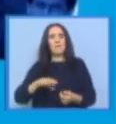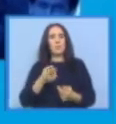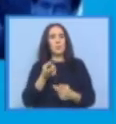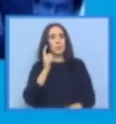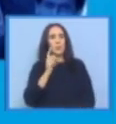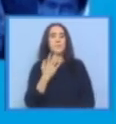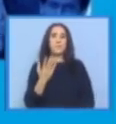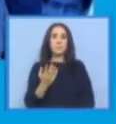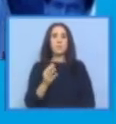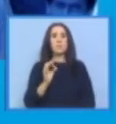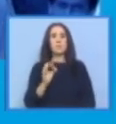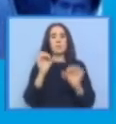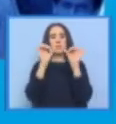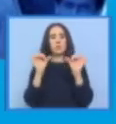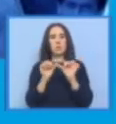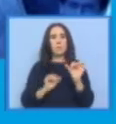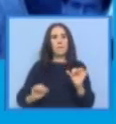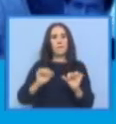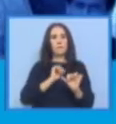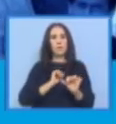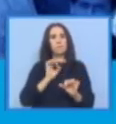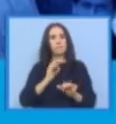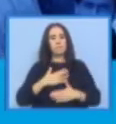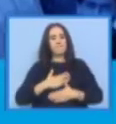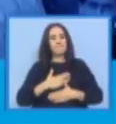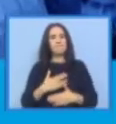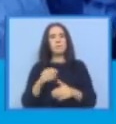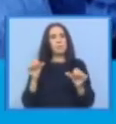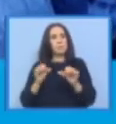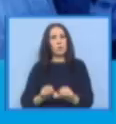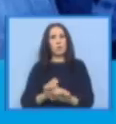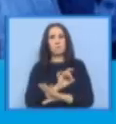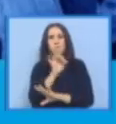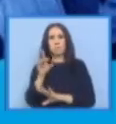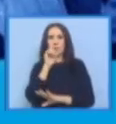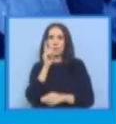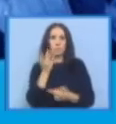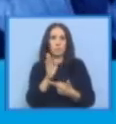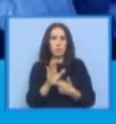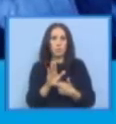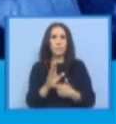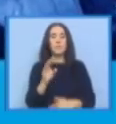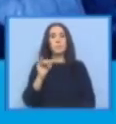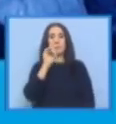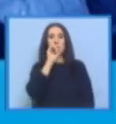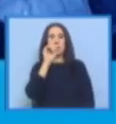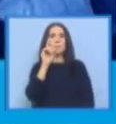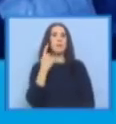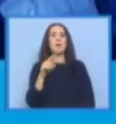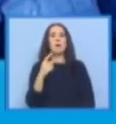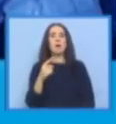Portanto, nós temos um sistema que vocacionalmente é muito pior, por exemplo, do que o alemão. Na Alemanha há uma